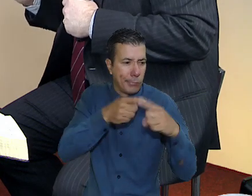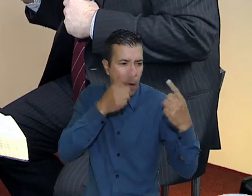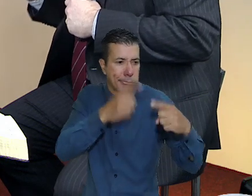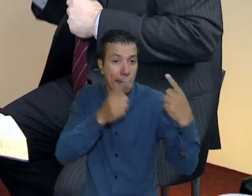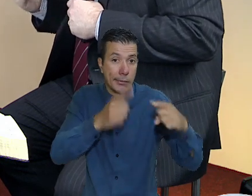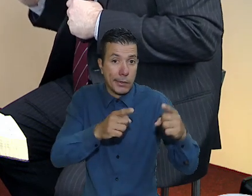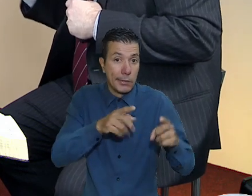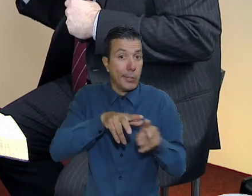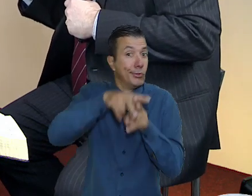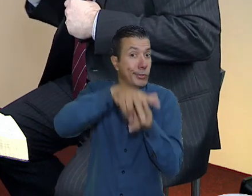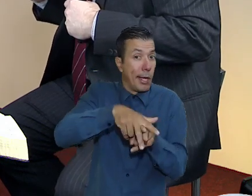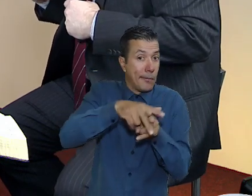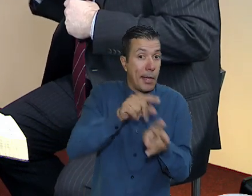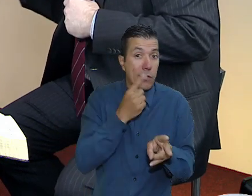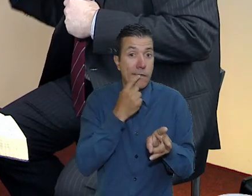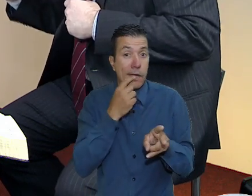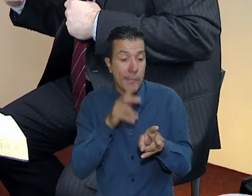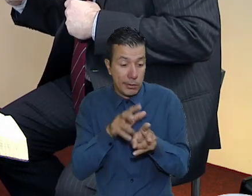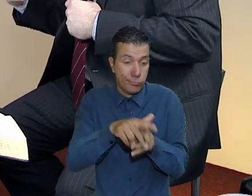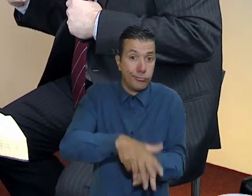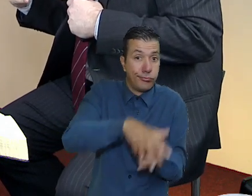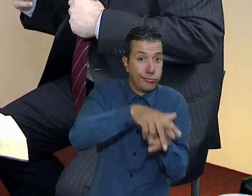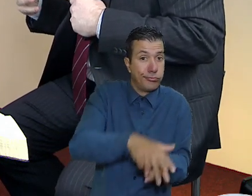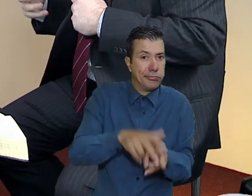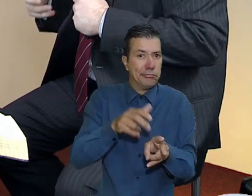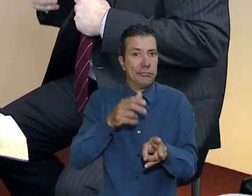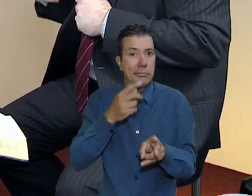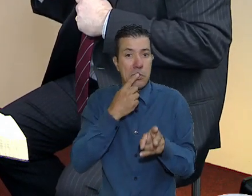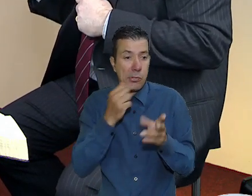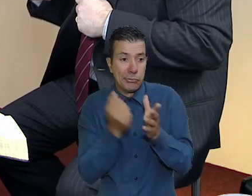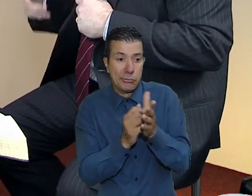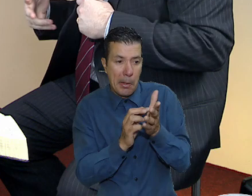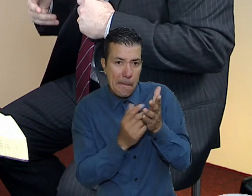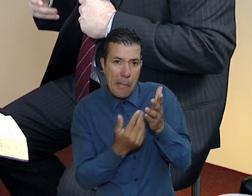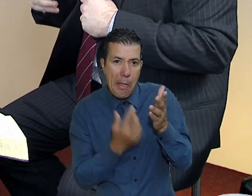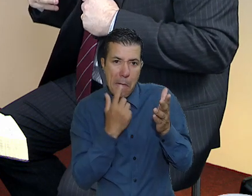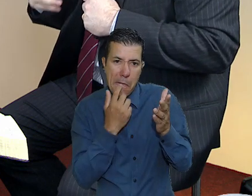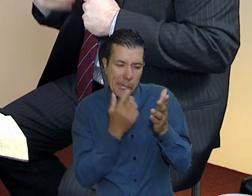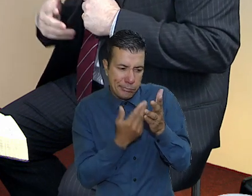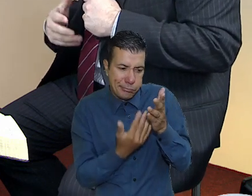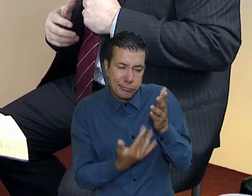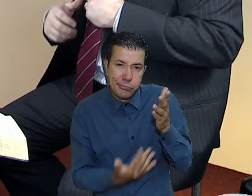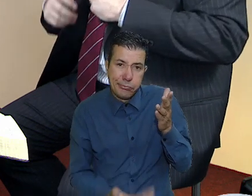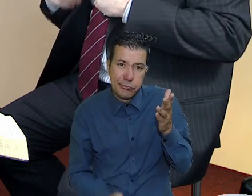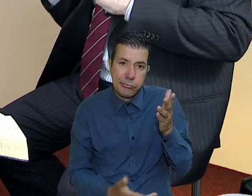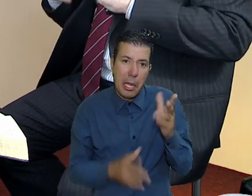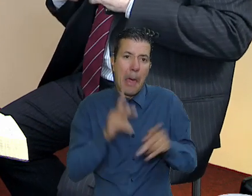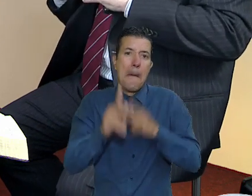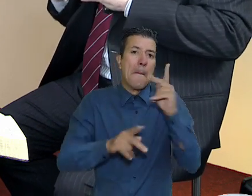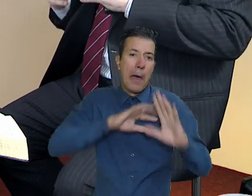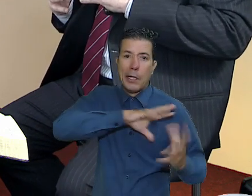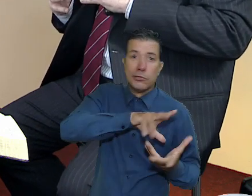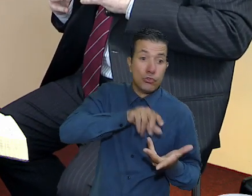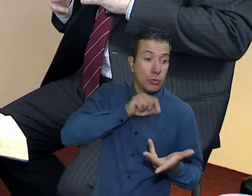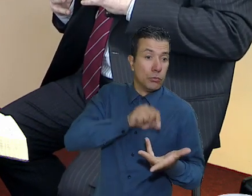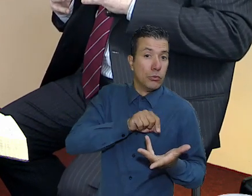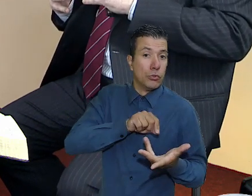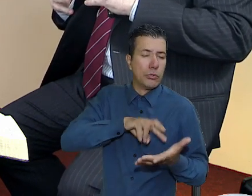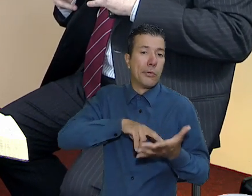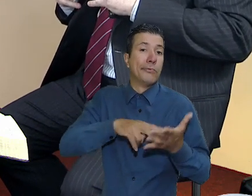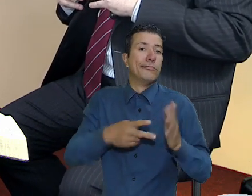esse cavalo é o vermelho, que é o vermelho de sangue, e que vai tirar a paz de toda a terra. É até uma